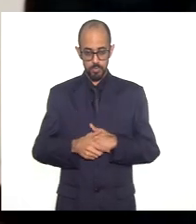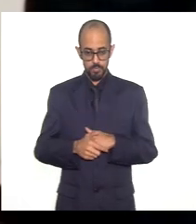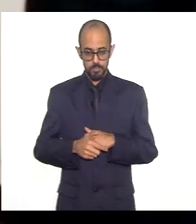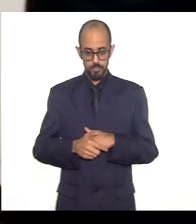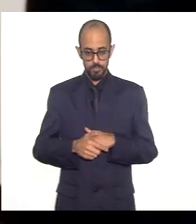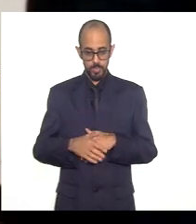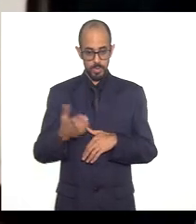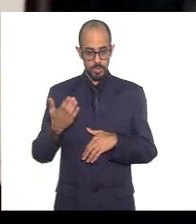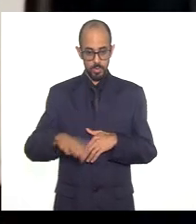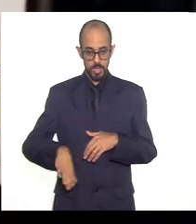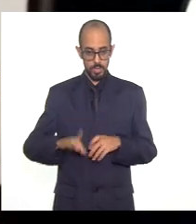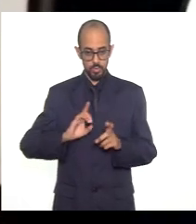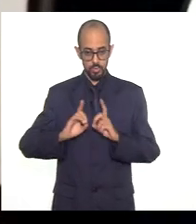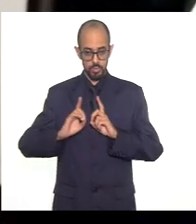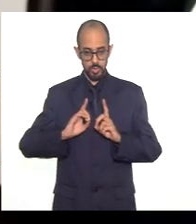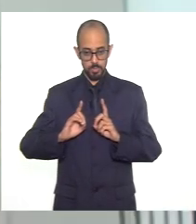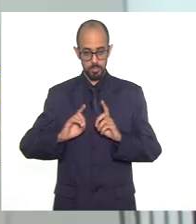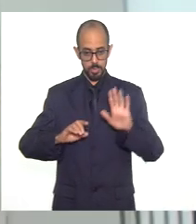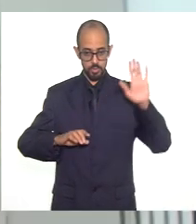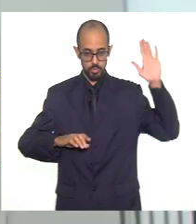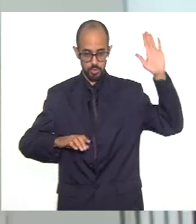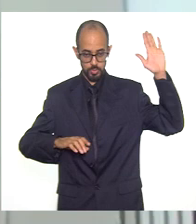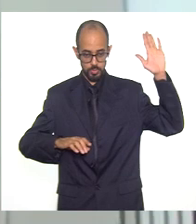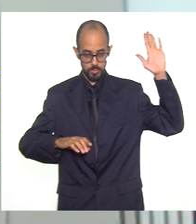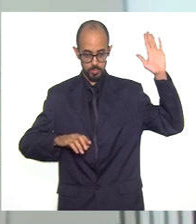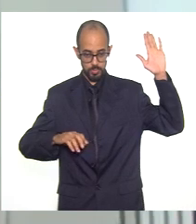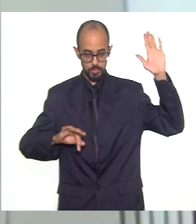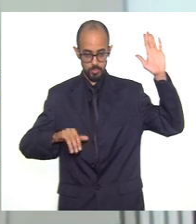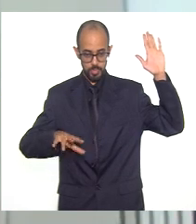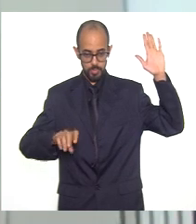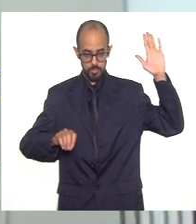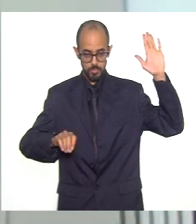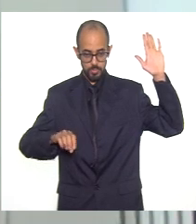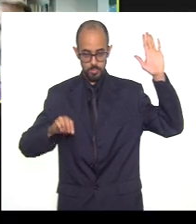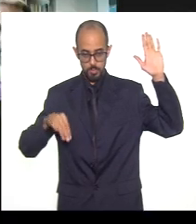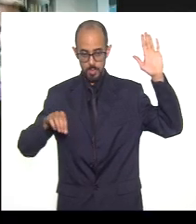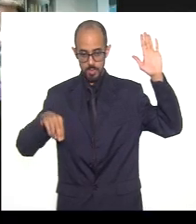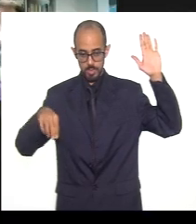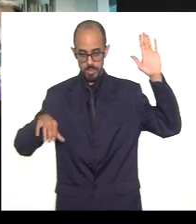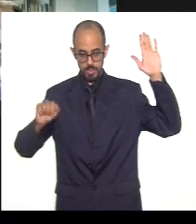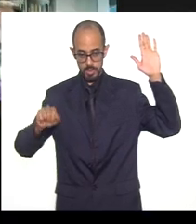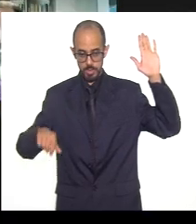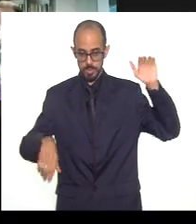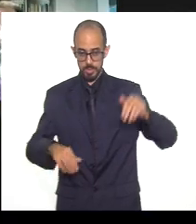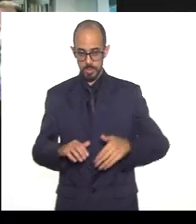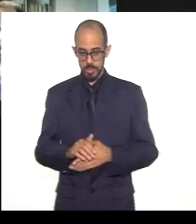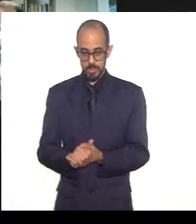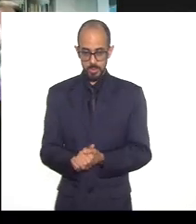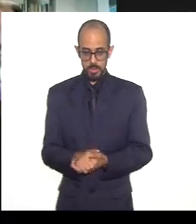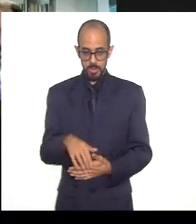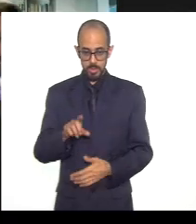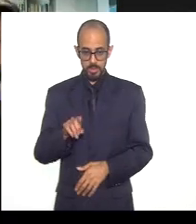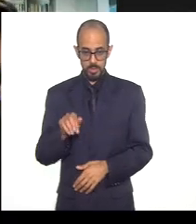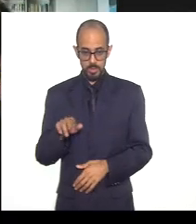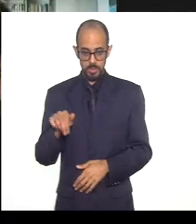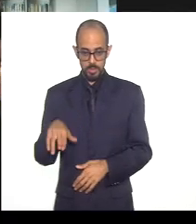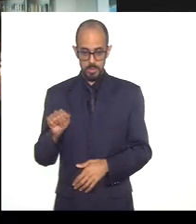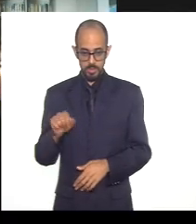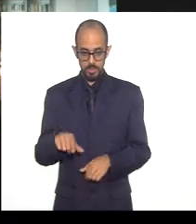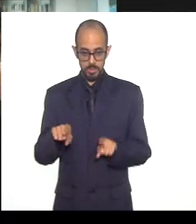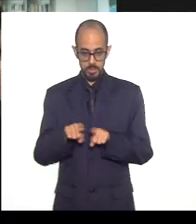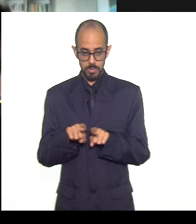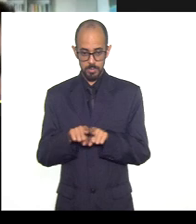Havendo que queira discutir, encerrada a discussão. Pode discutir, presidente. Pode discutir. Eu discuti também, presidente. Eu também, presidente.